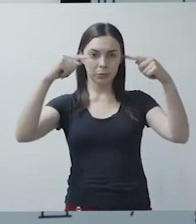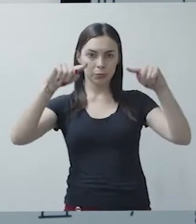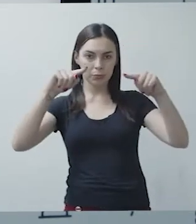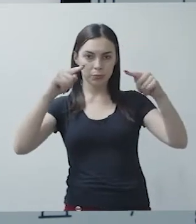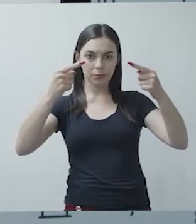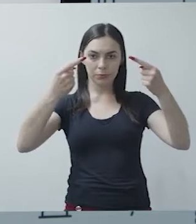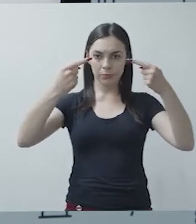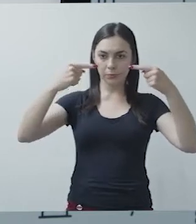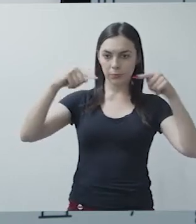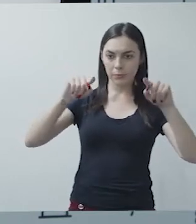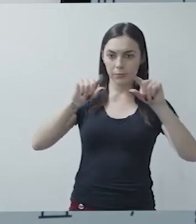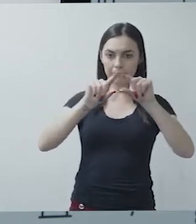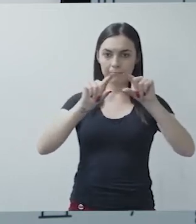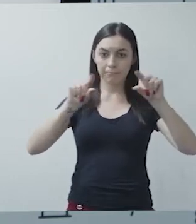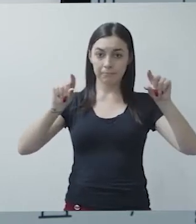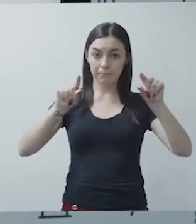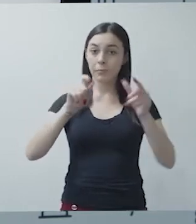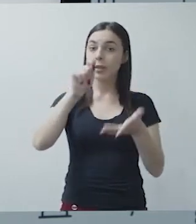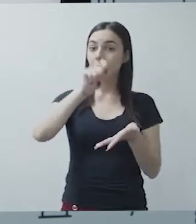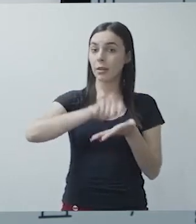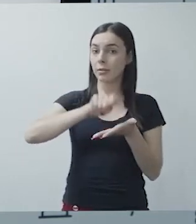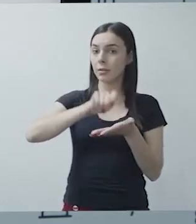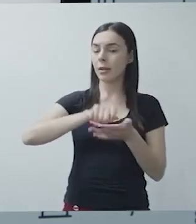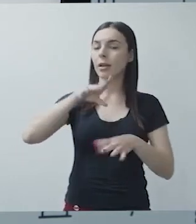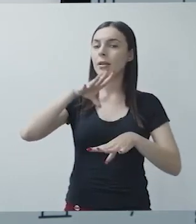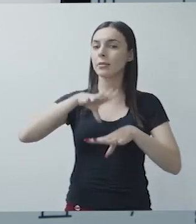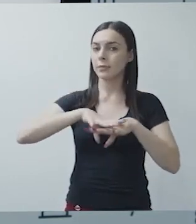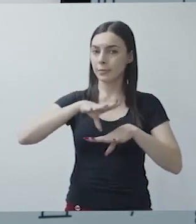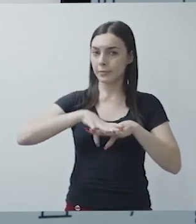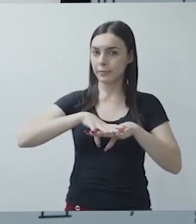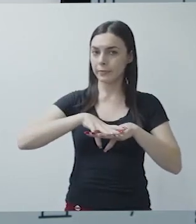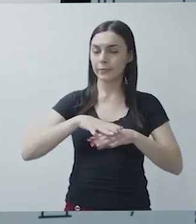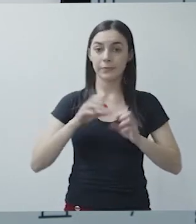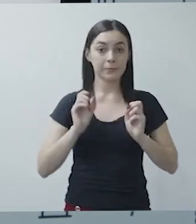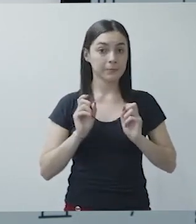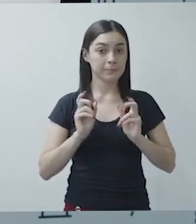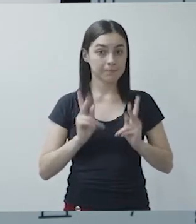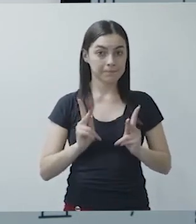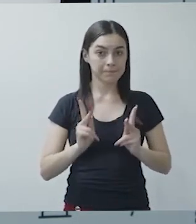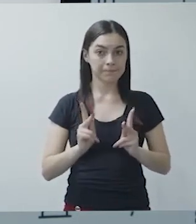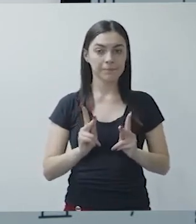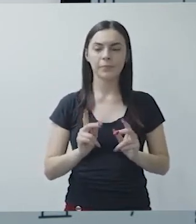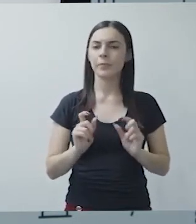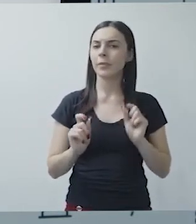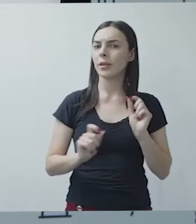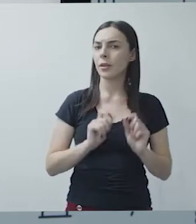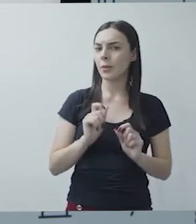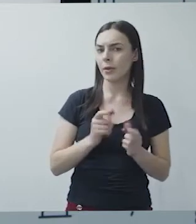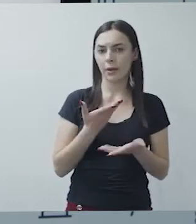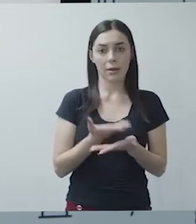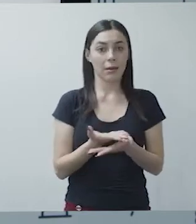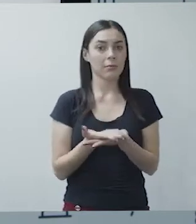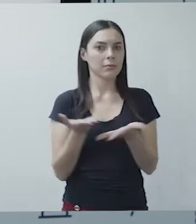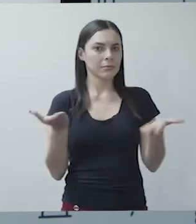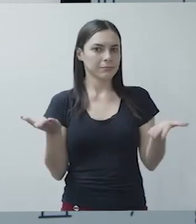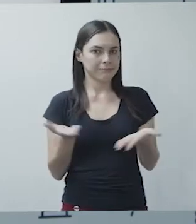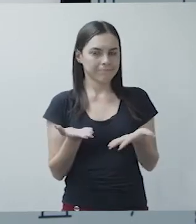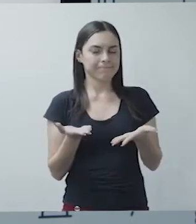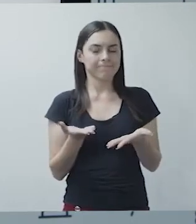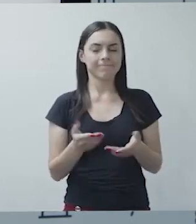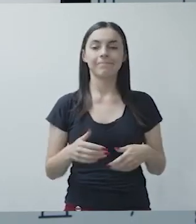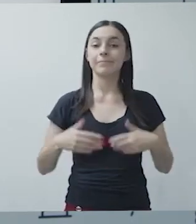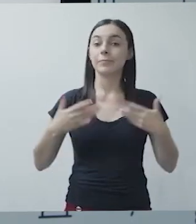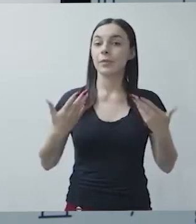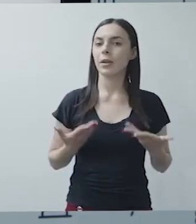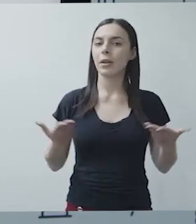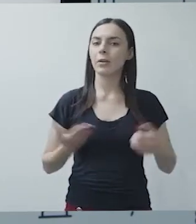linha e vai escrever matemática, ok? Que é a nossa aula de hoje, tá?